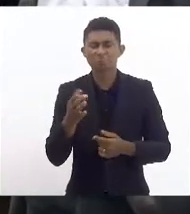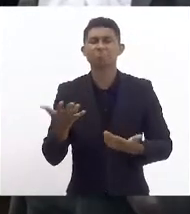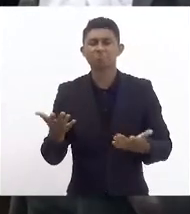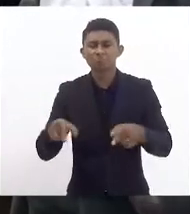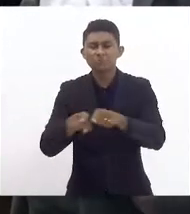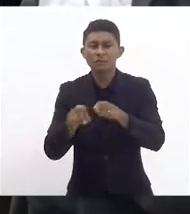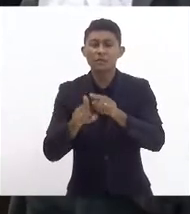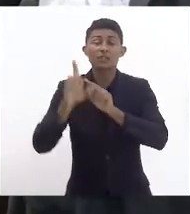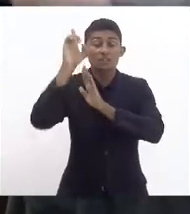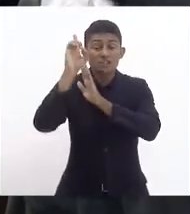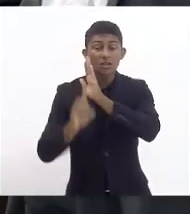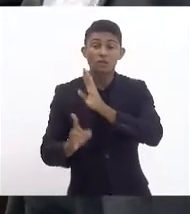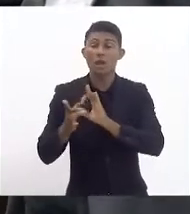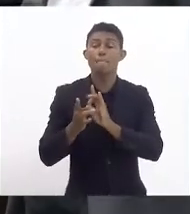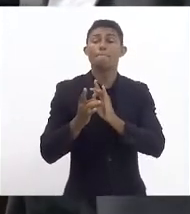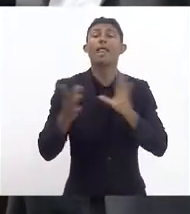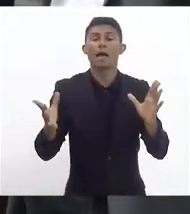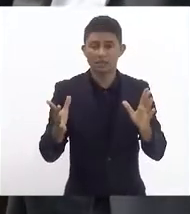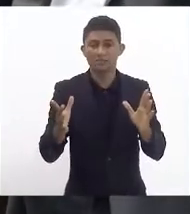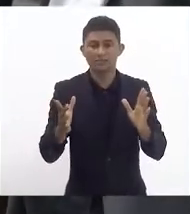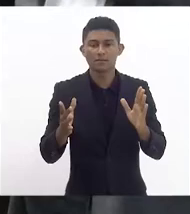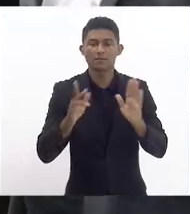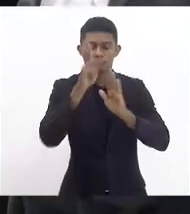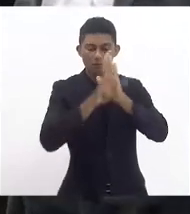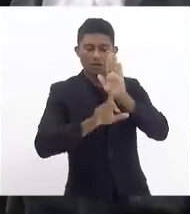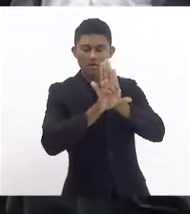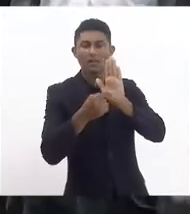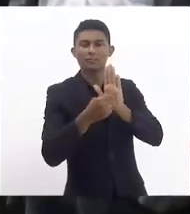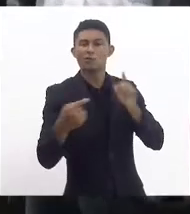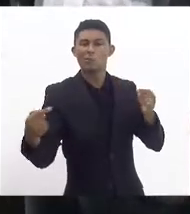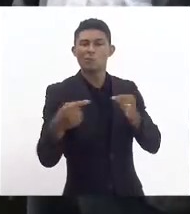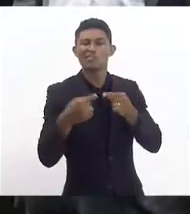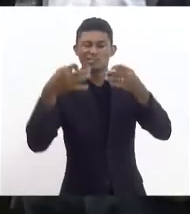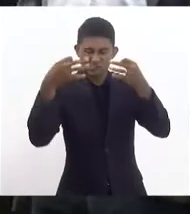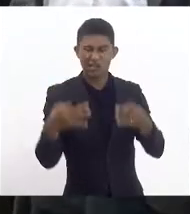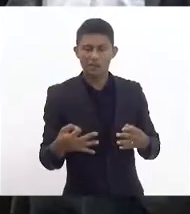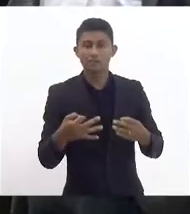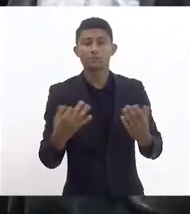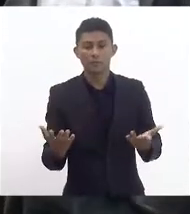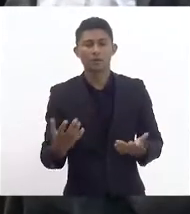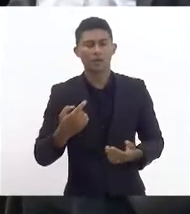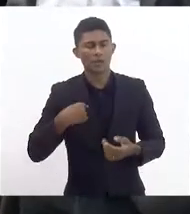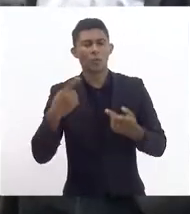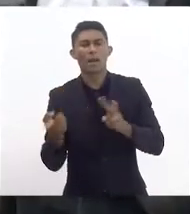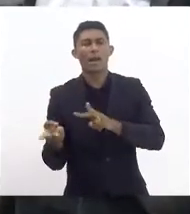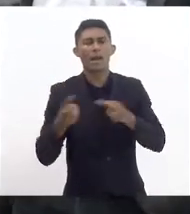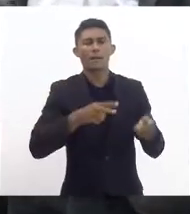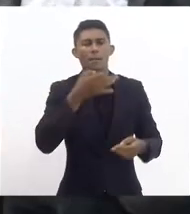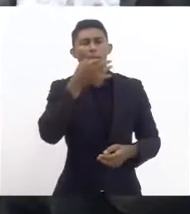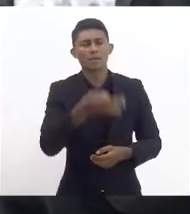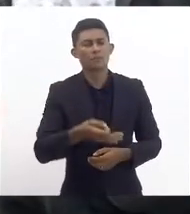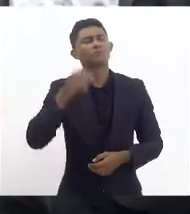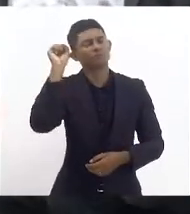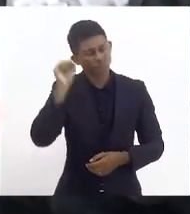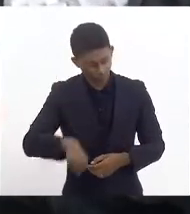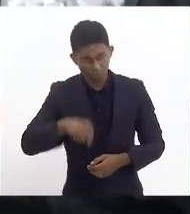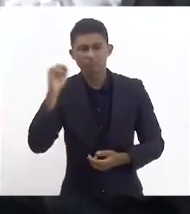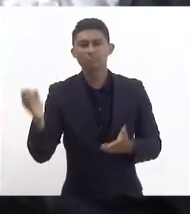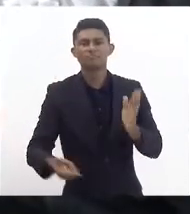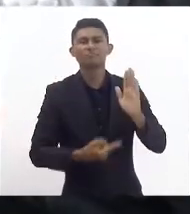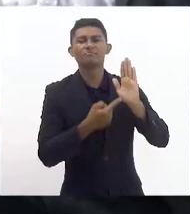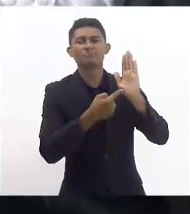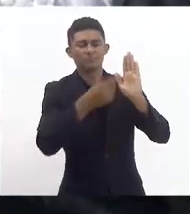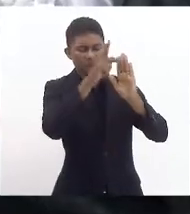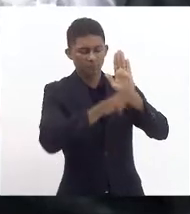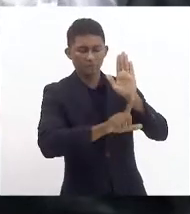à liberdade. Então, senhor presidente, o encaminhamento, obviamente, é favorável ao